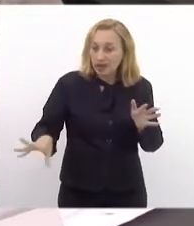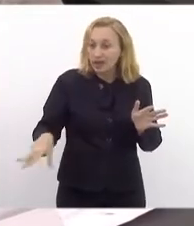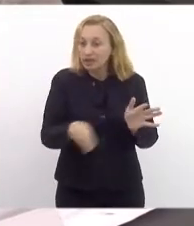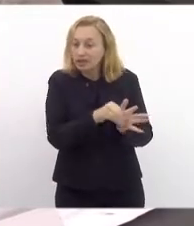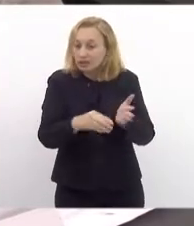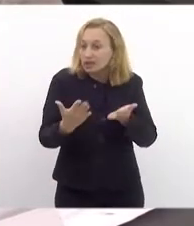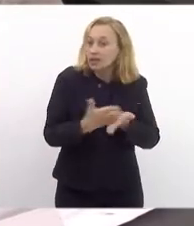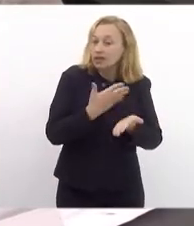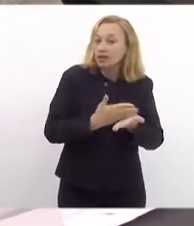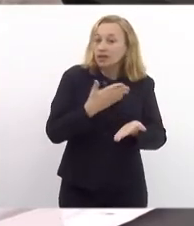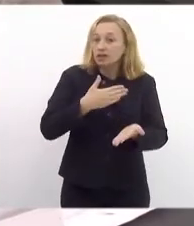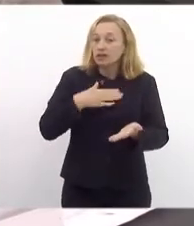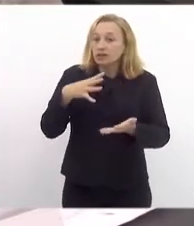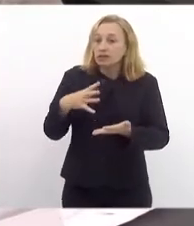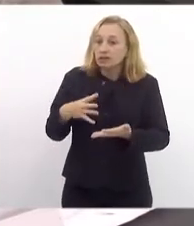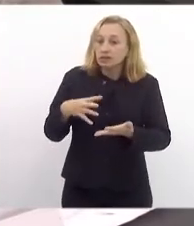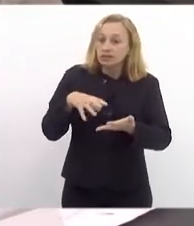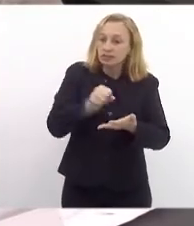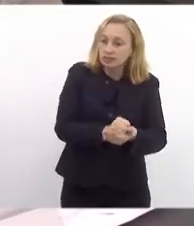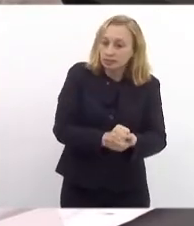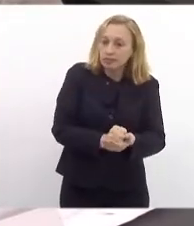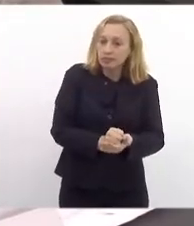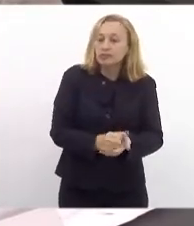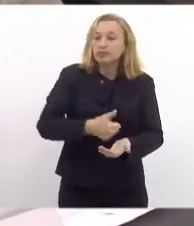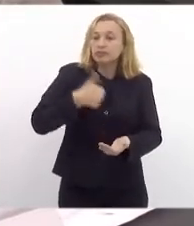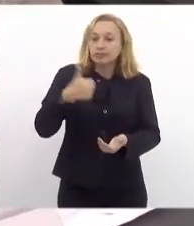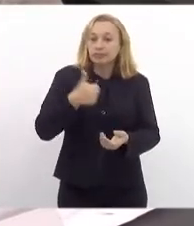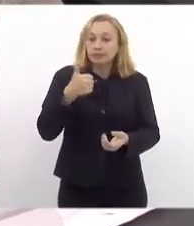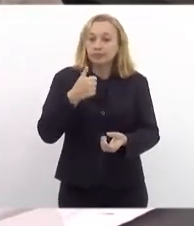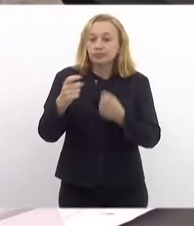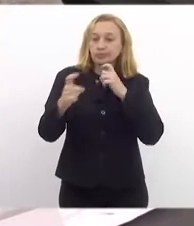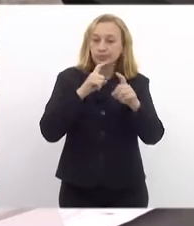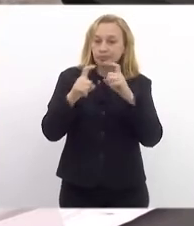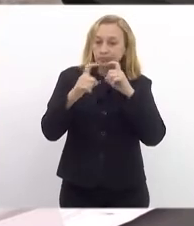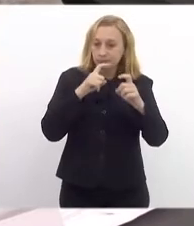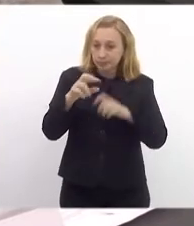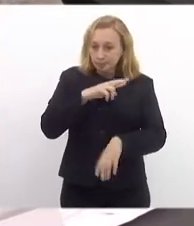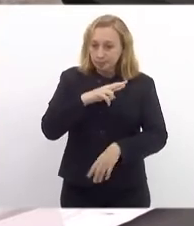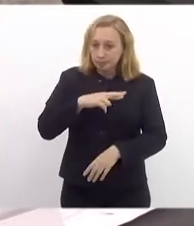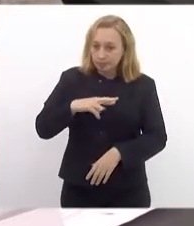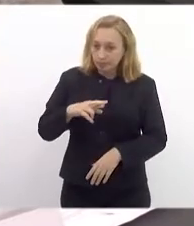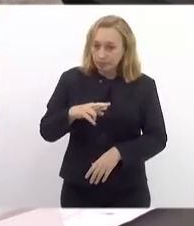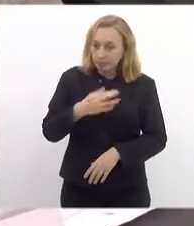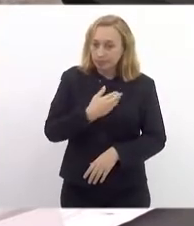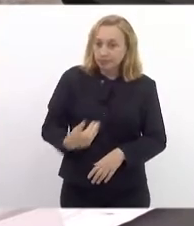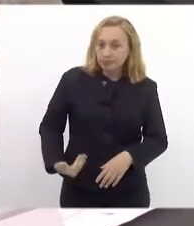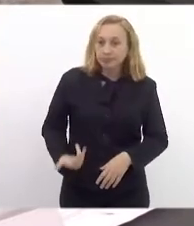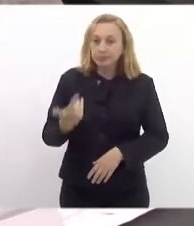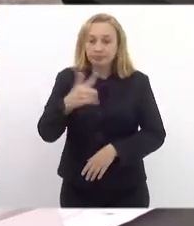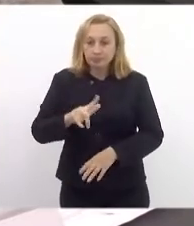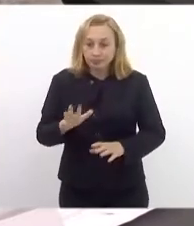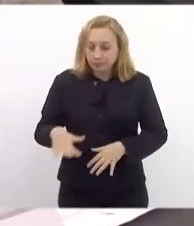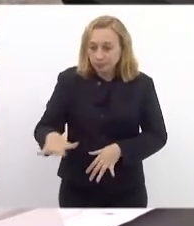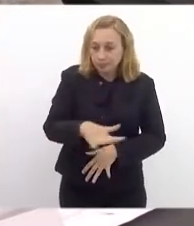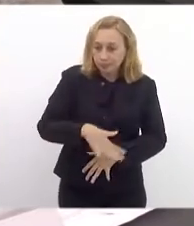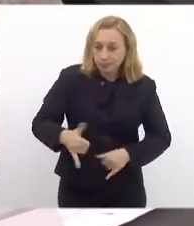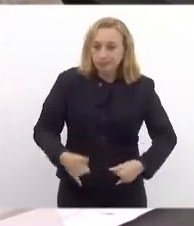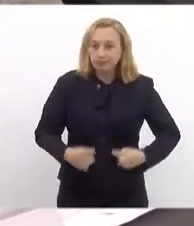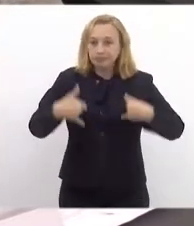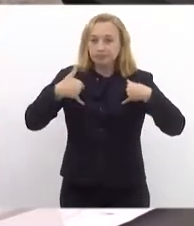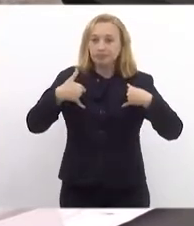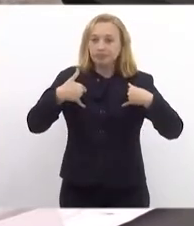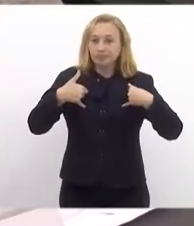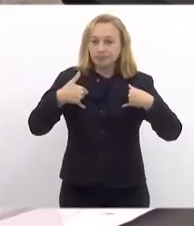do meu livro porque é como se fosse um resgate do meu primeiro debate público de novo com esse setor que eu tenho orgulho Profundo